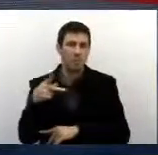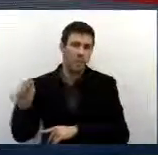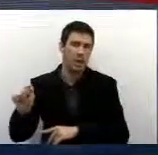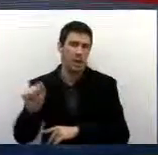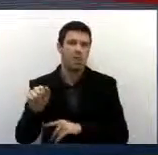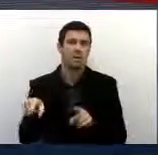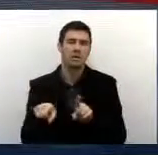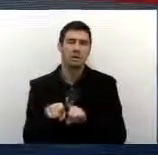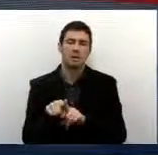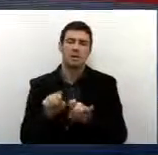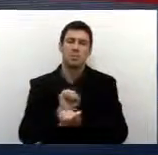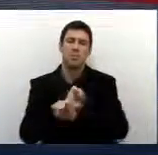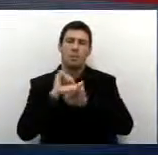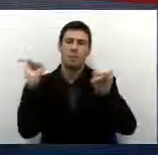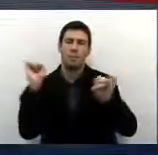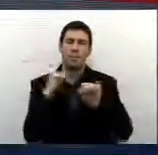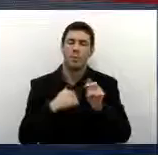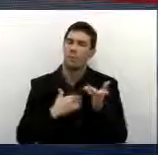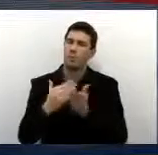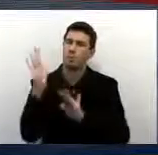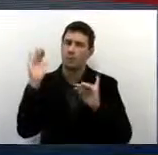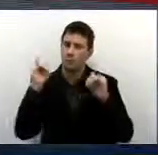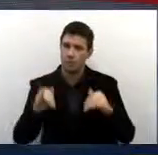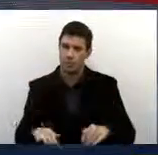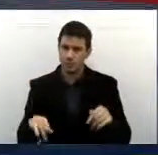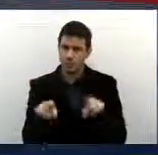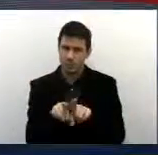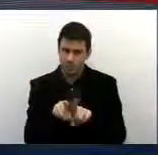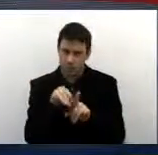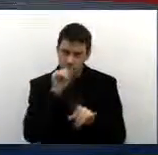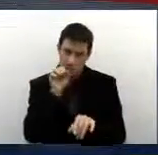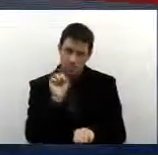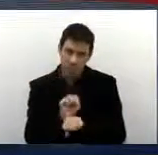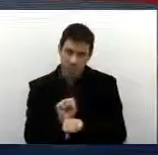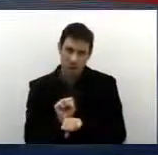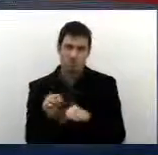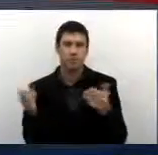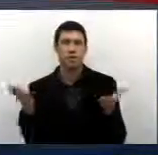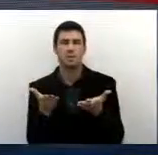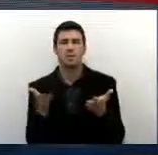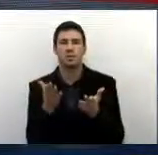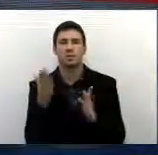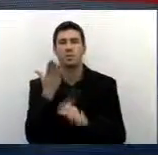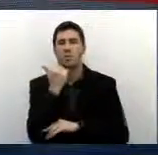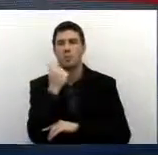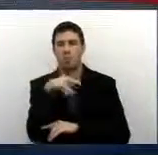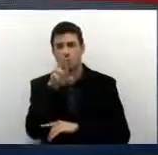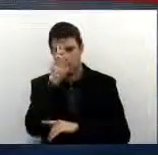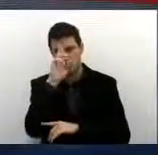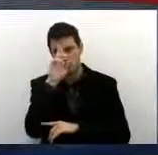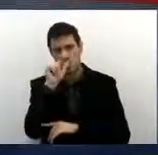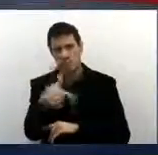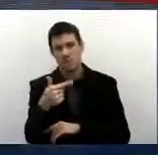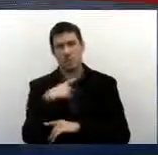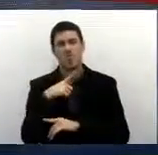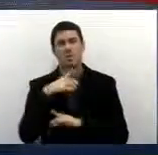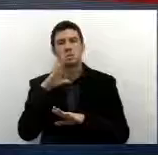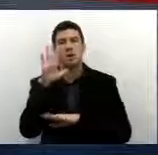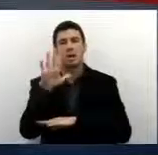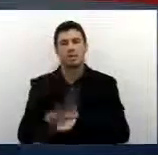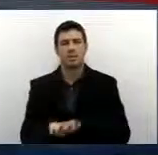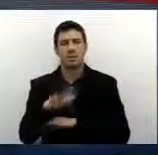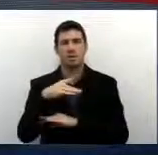anual, primeira manhã, né, encerrado para você, então a gente faz aquela pausa, famosa pausa para o almoço, você que já está acostumado aí. A partir da tarde,